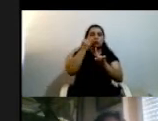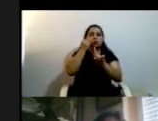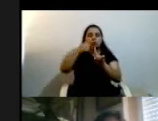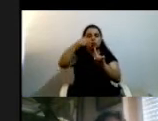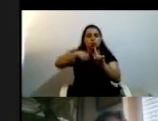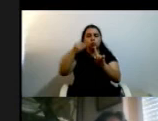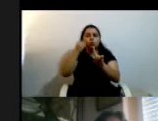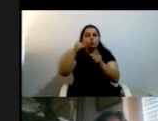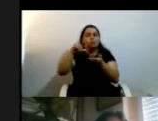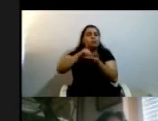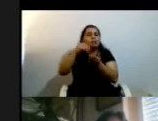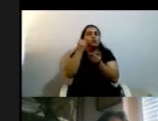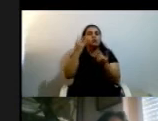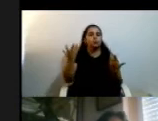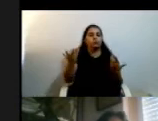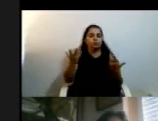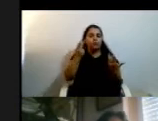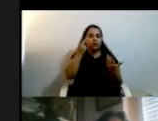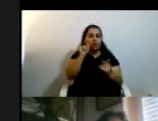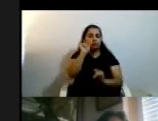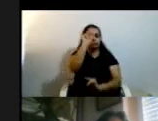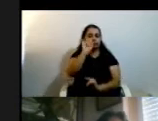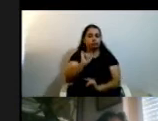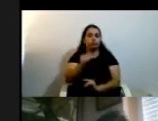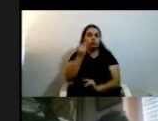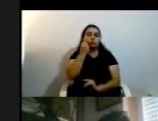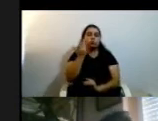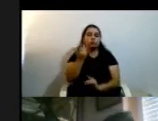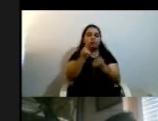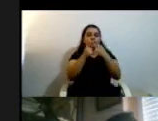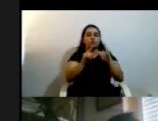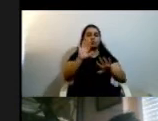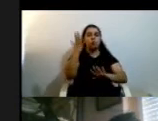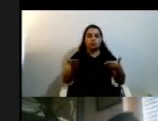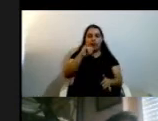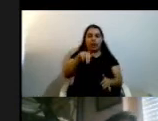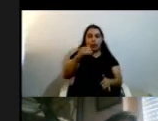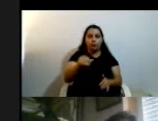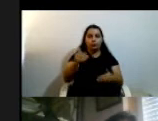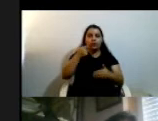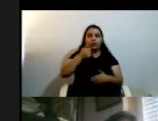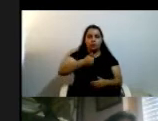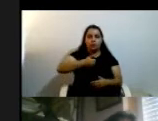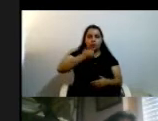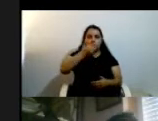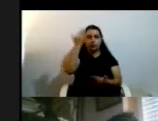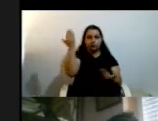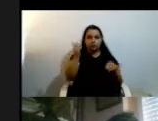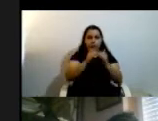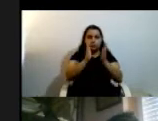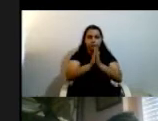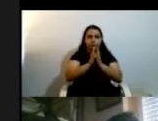a apresentar vamos começar de seguida a apresentar. Passo por isso a palavra ao Adriano. Bom dia, bom dia.